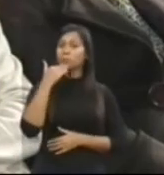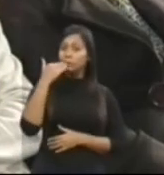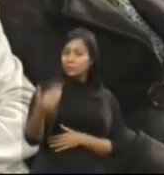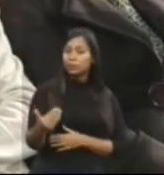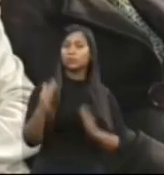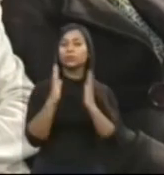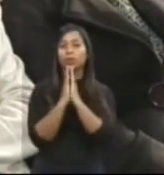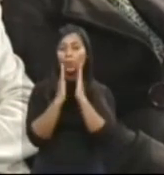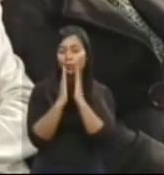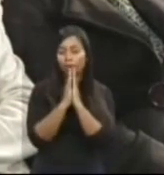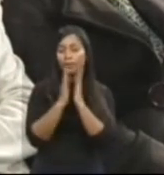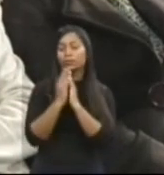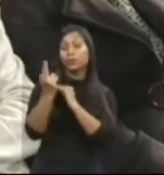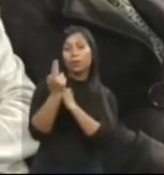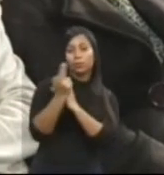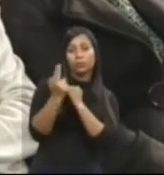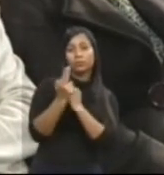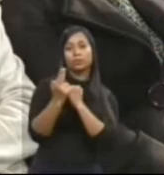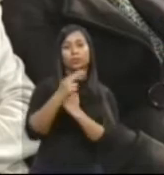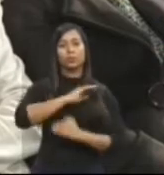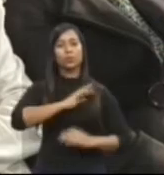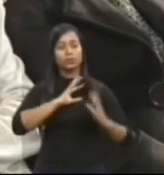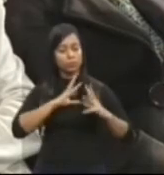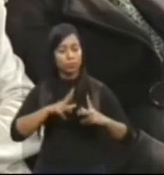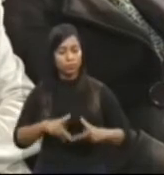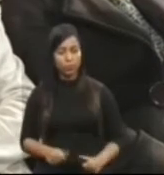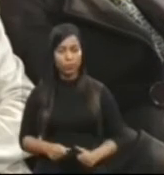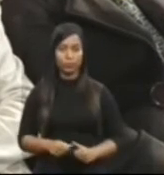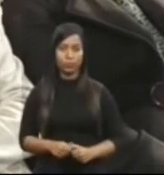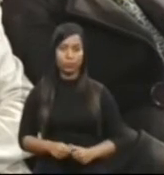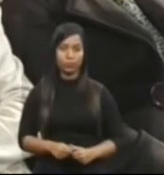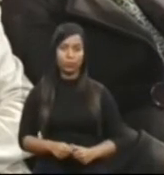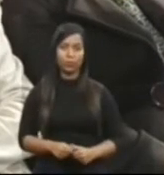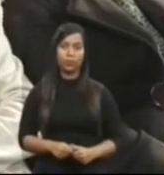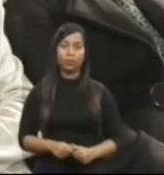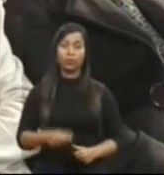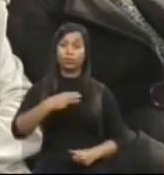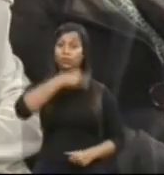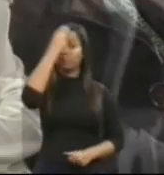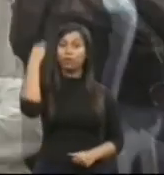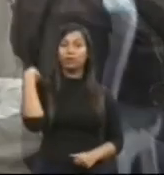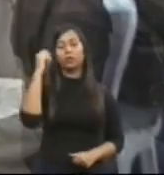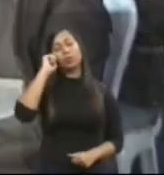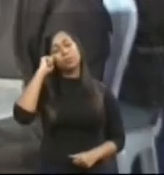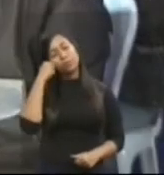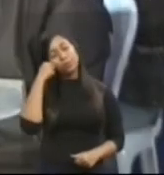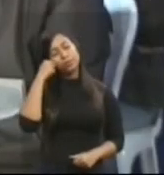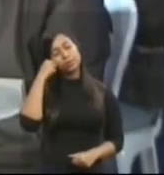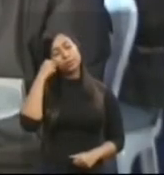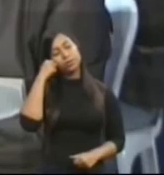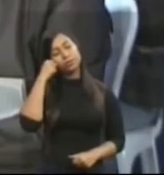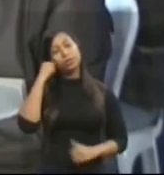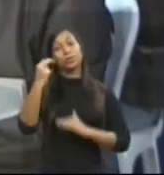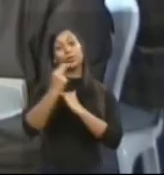a intercessão e proteção da Imaculada Conceição de Nossa Senhora Aparecida, que